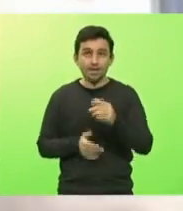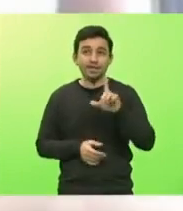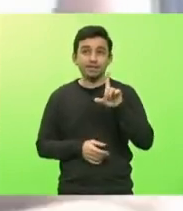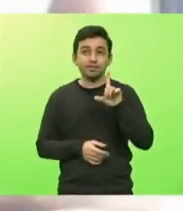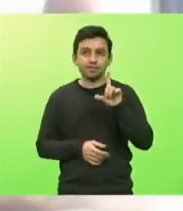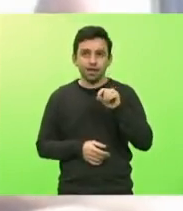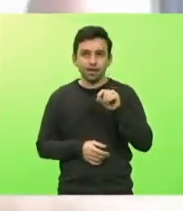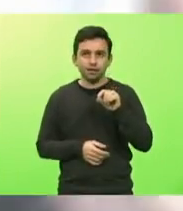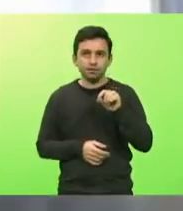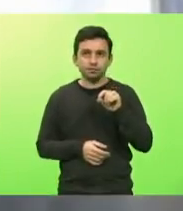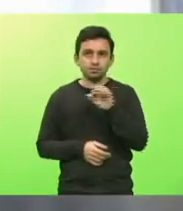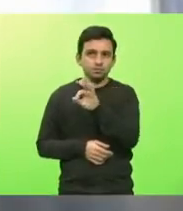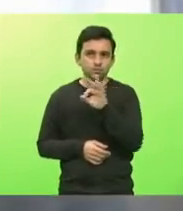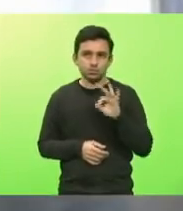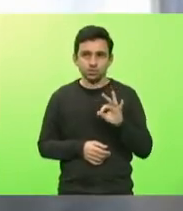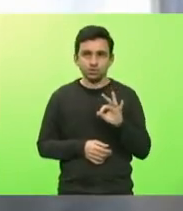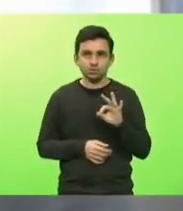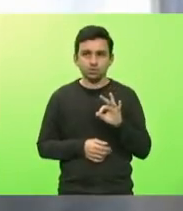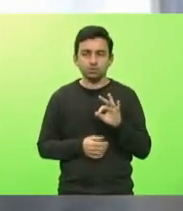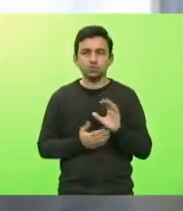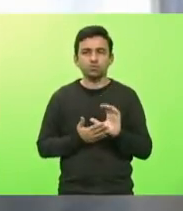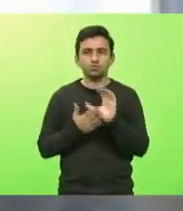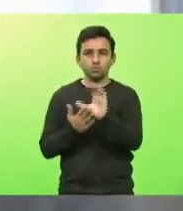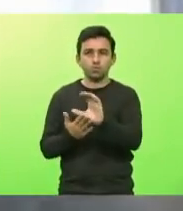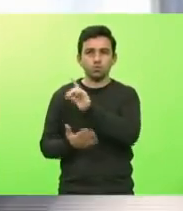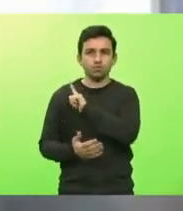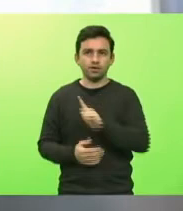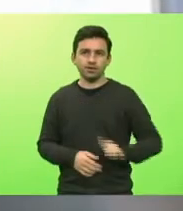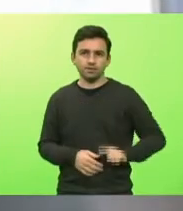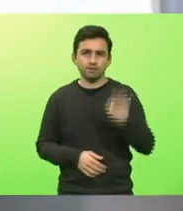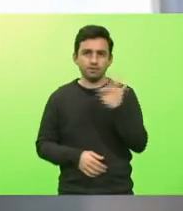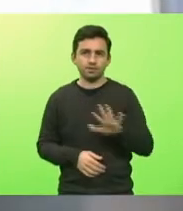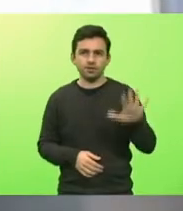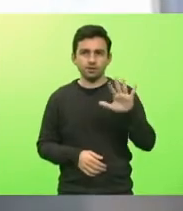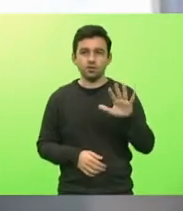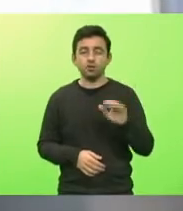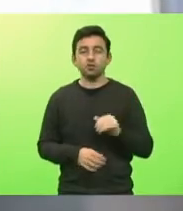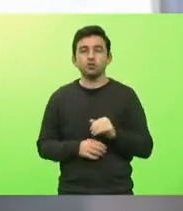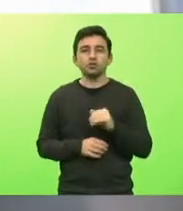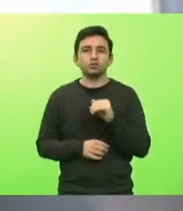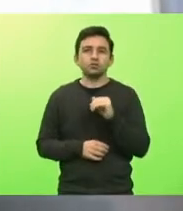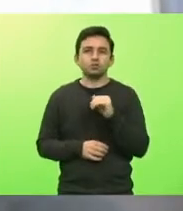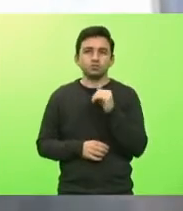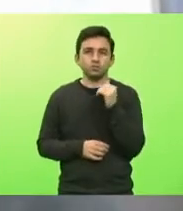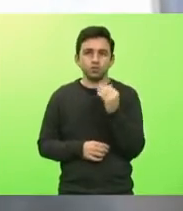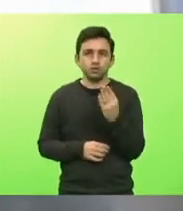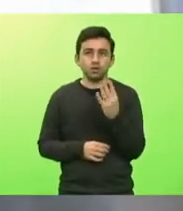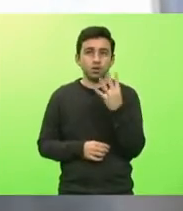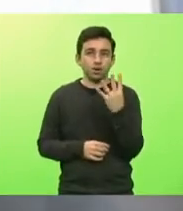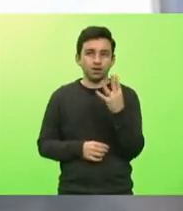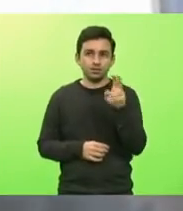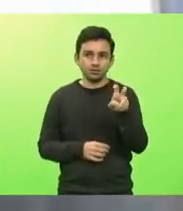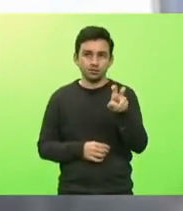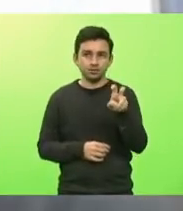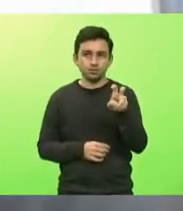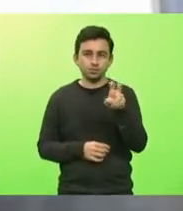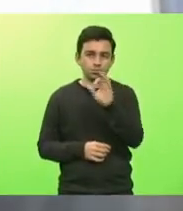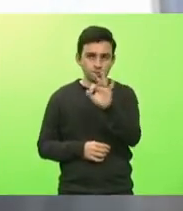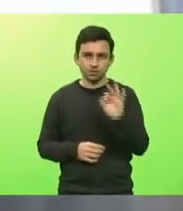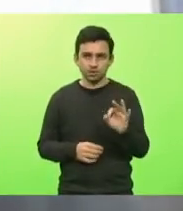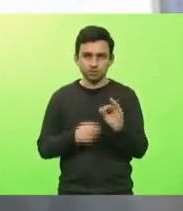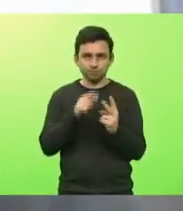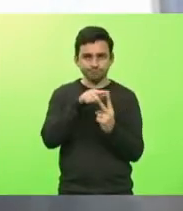10% seguem para a União. E duas partes de 45% vão para